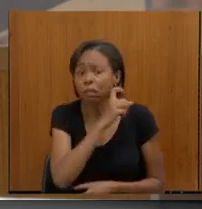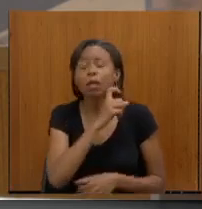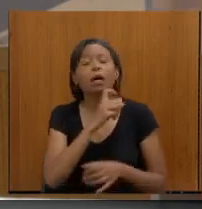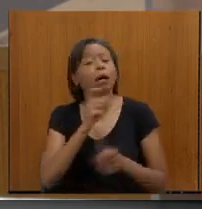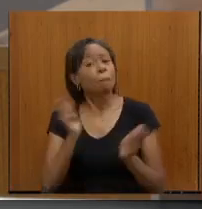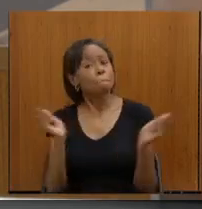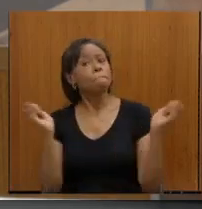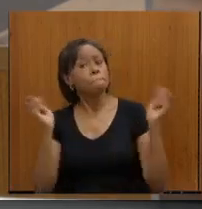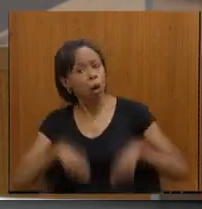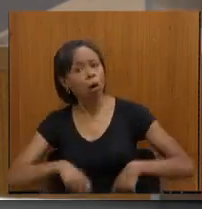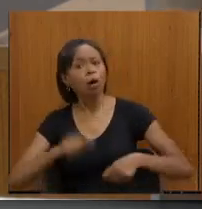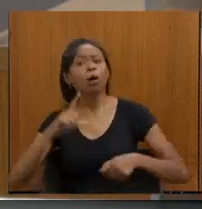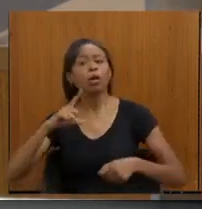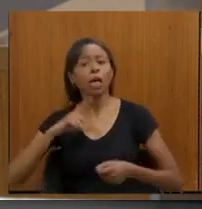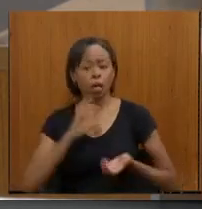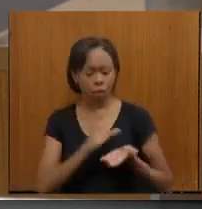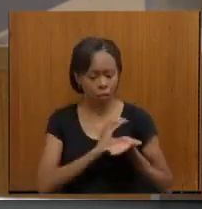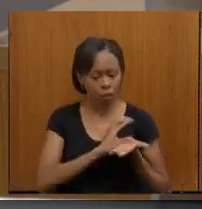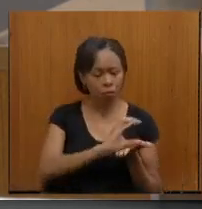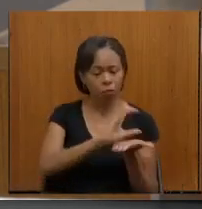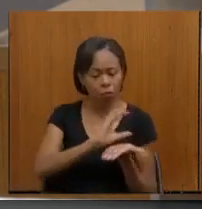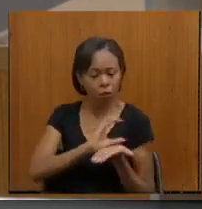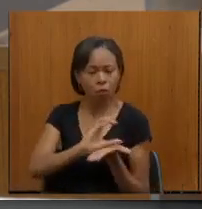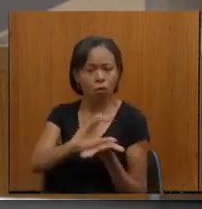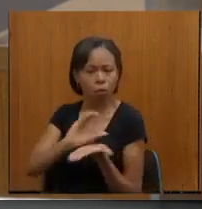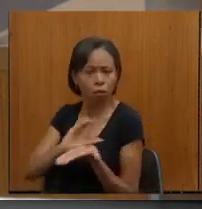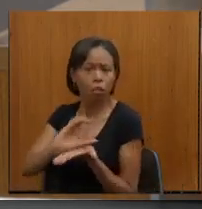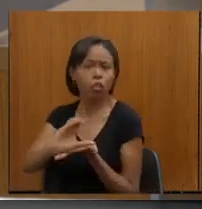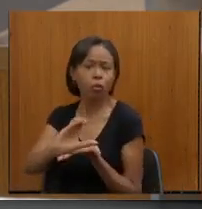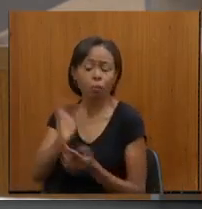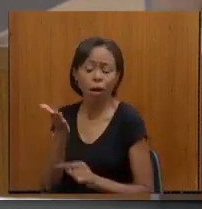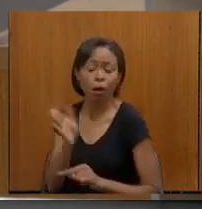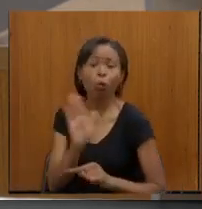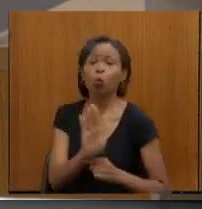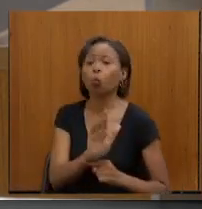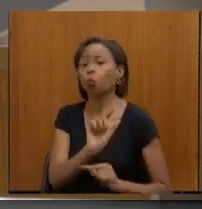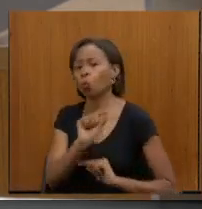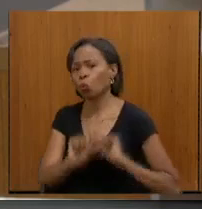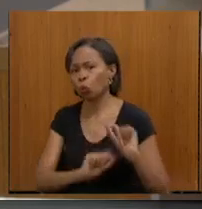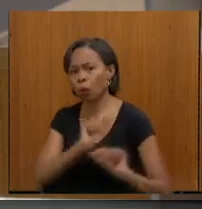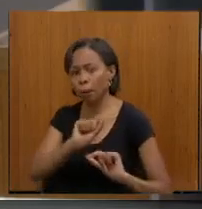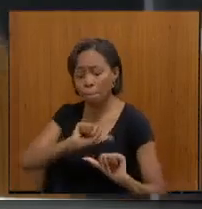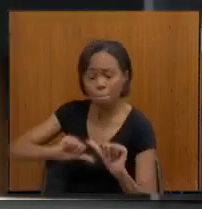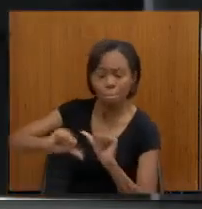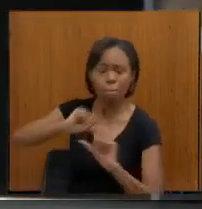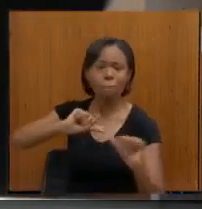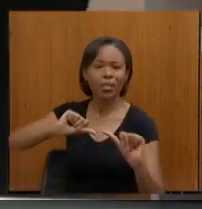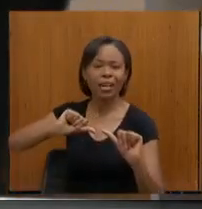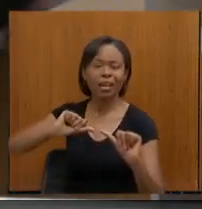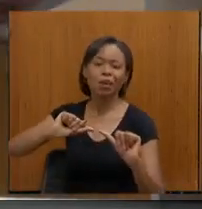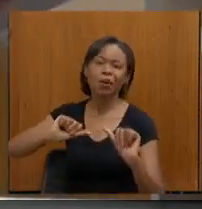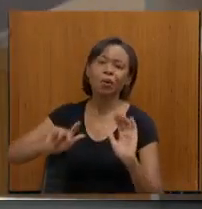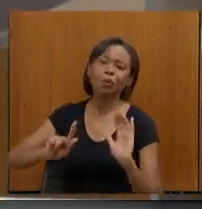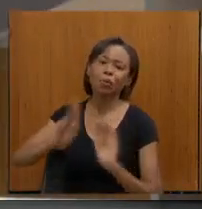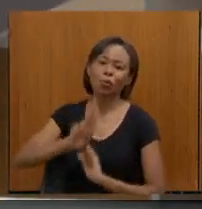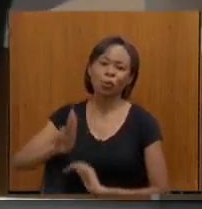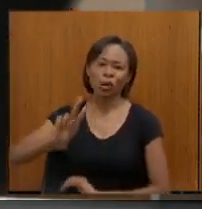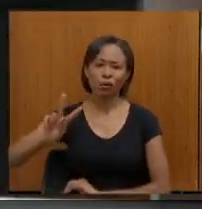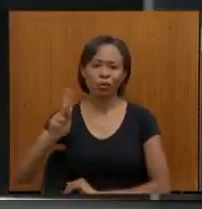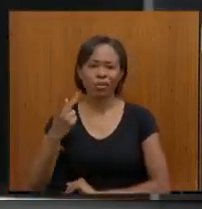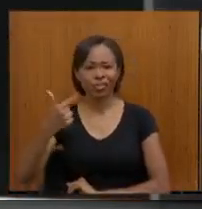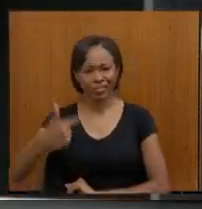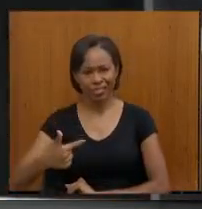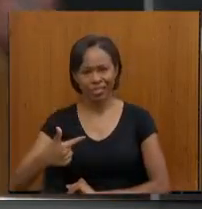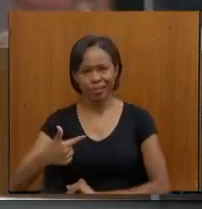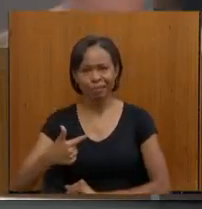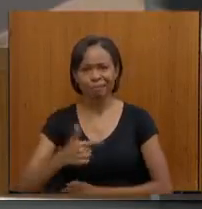receberem investimentos para transformação a partir do uso de hidrogênio pode passar o slide por favor